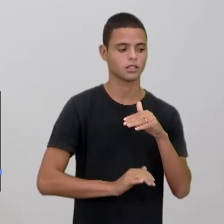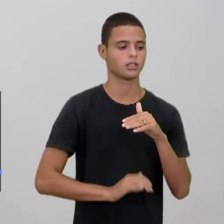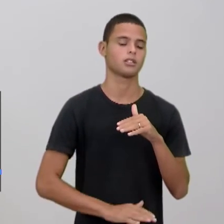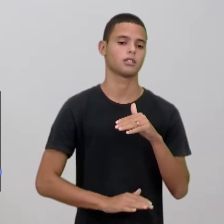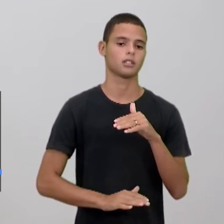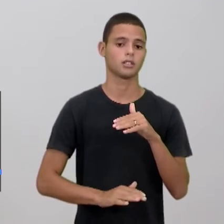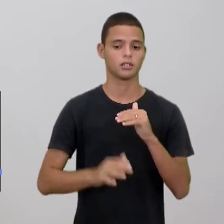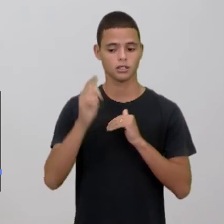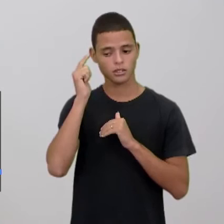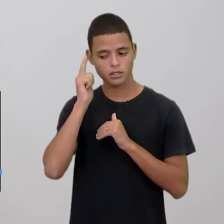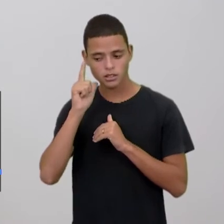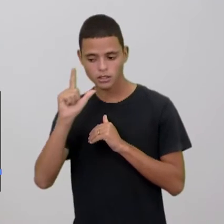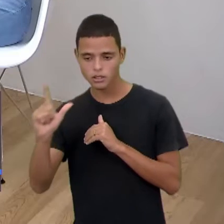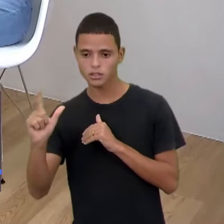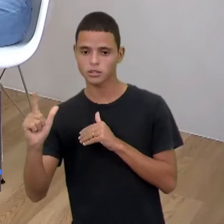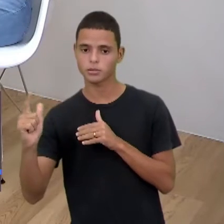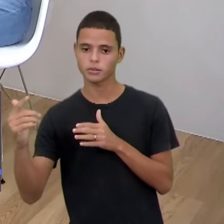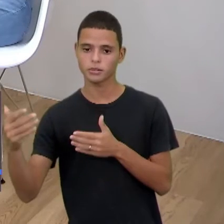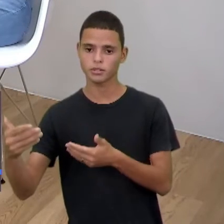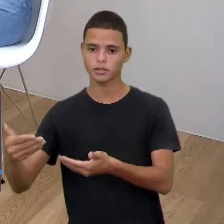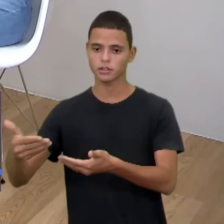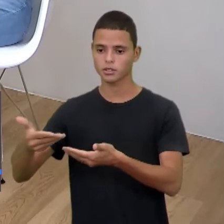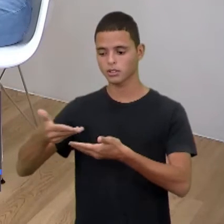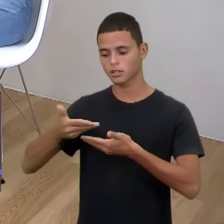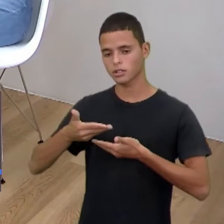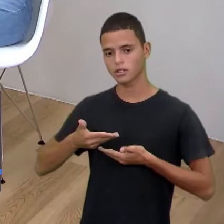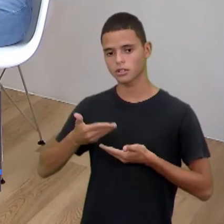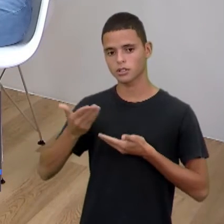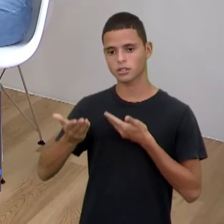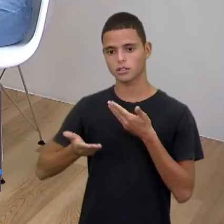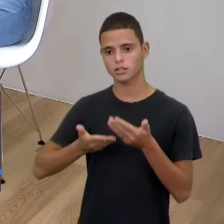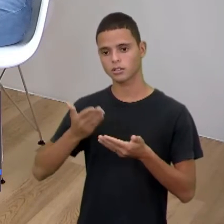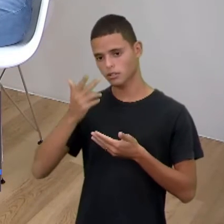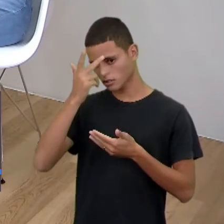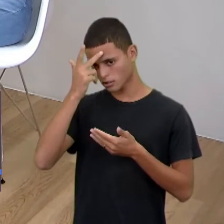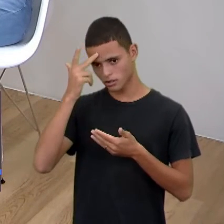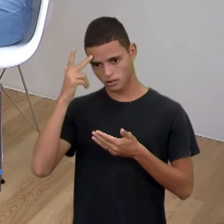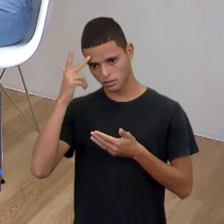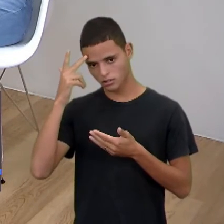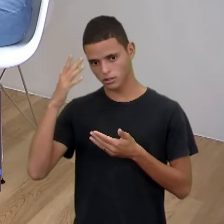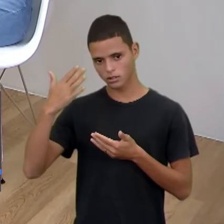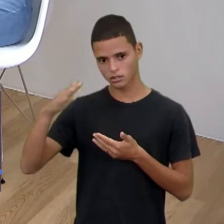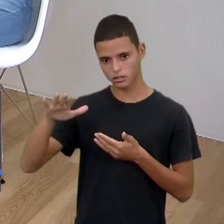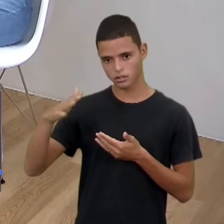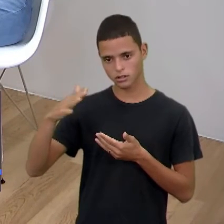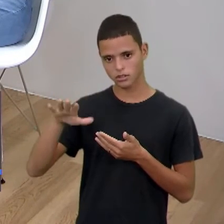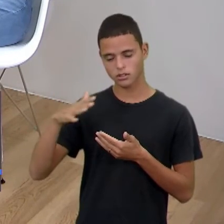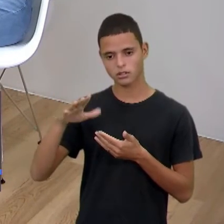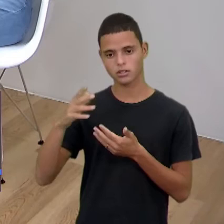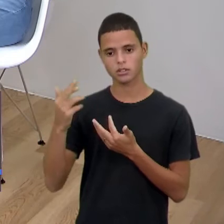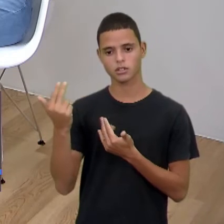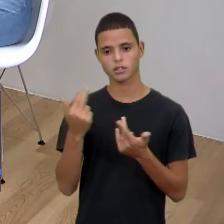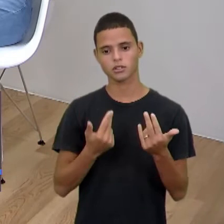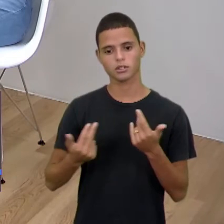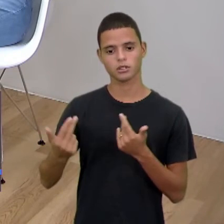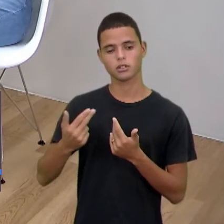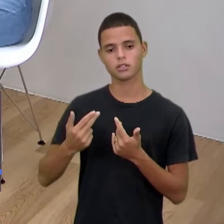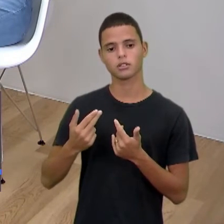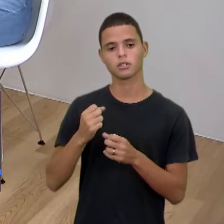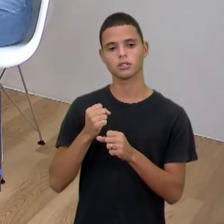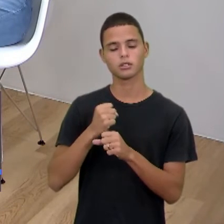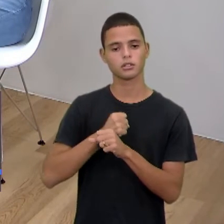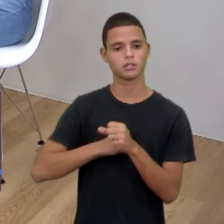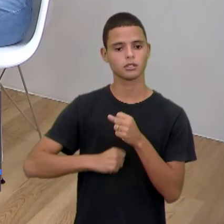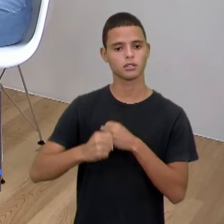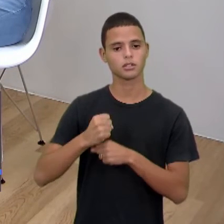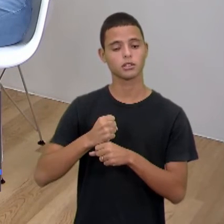tinham perdido Nossa, tudo. mas aí é desumano, né? É nesse Meu Deus. nível, é nesse grau. Tanto que em 1986